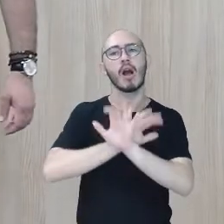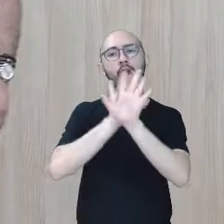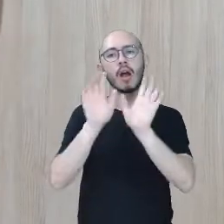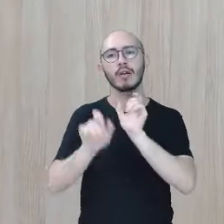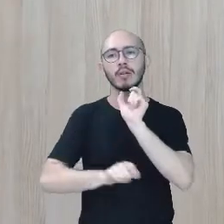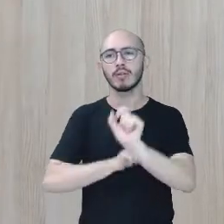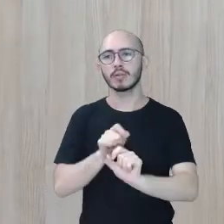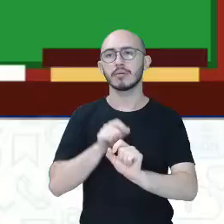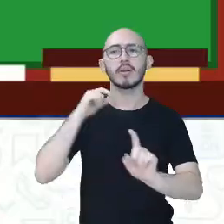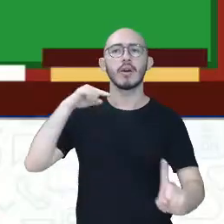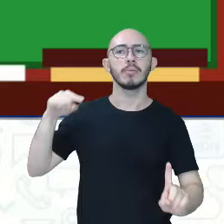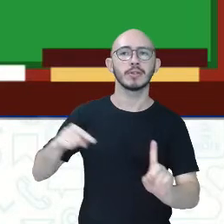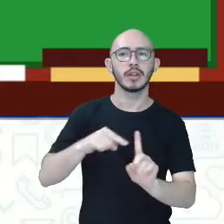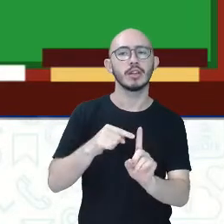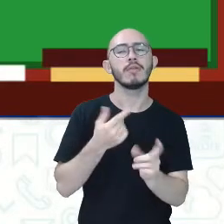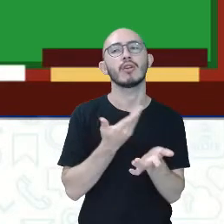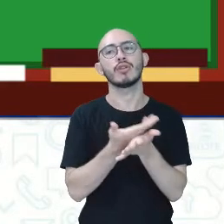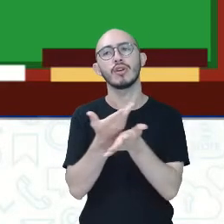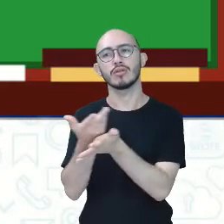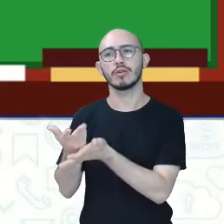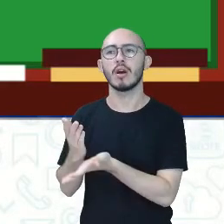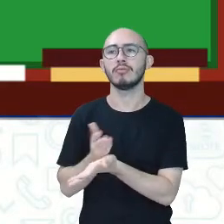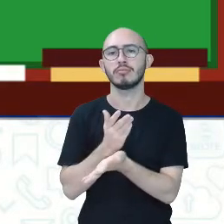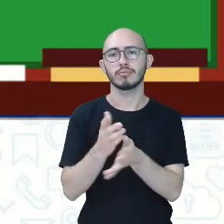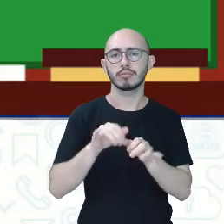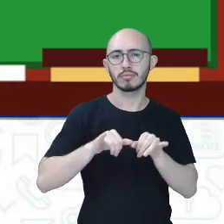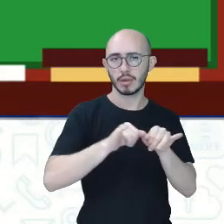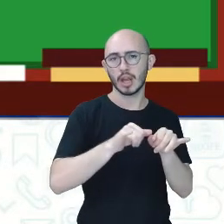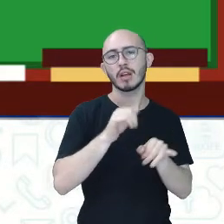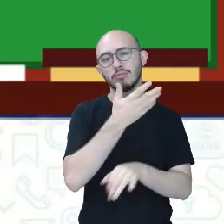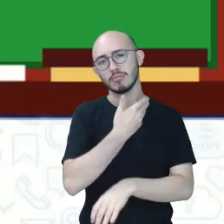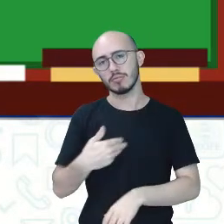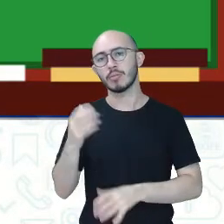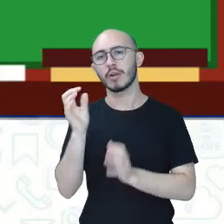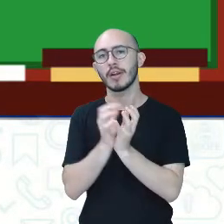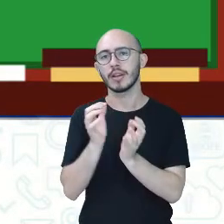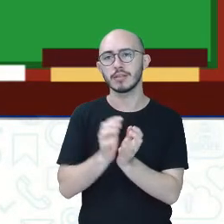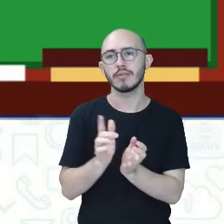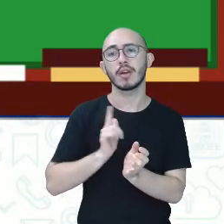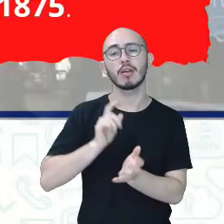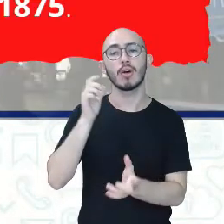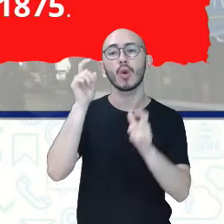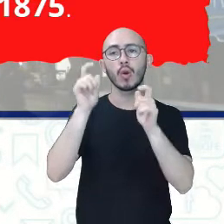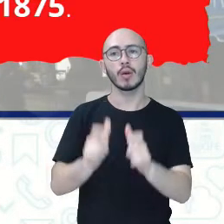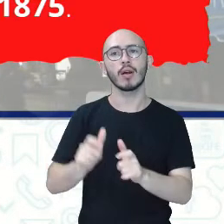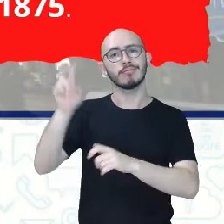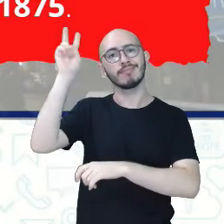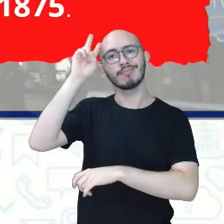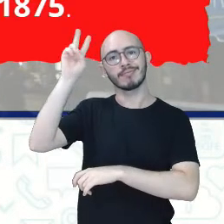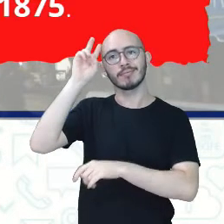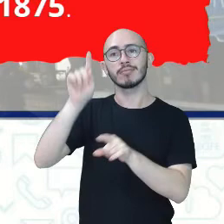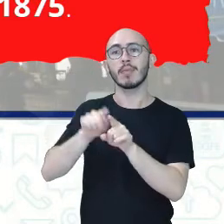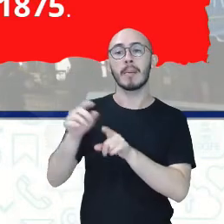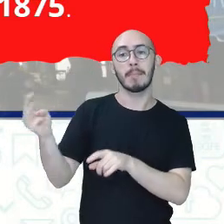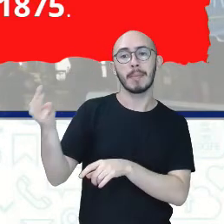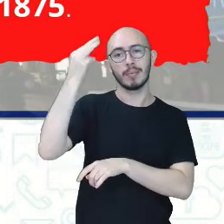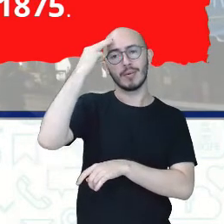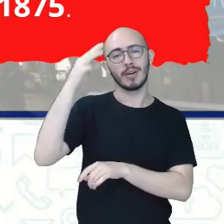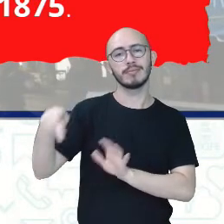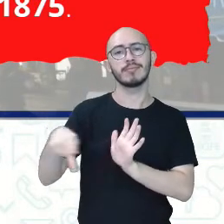nosso objetivo é estudar alguns mercados públicos do Recife, enquanto espaços da história e memória da cidade, né? Então